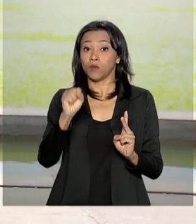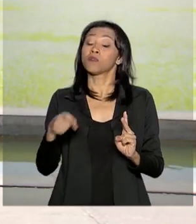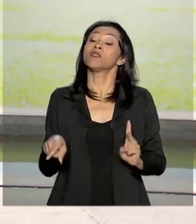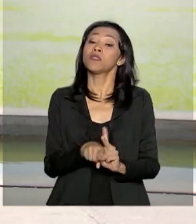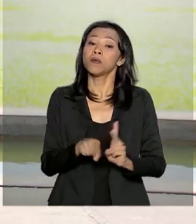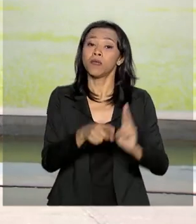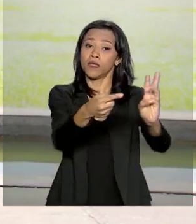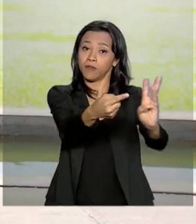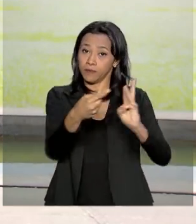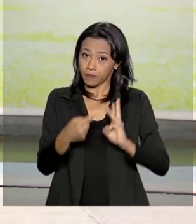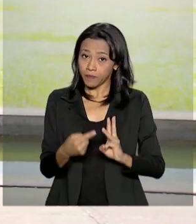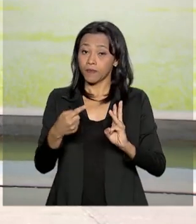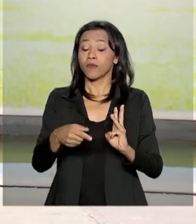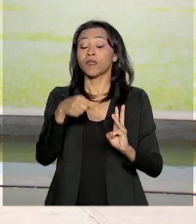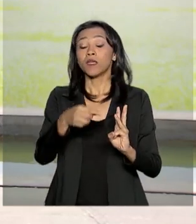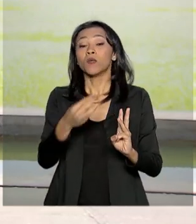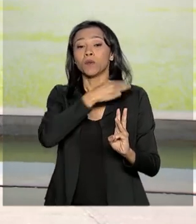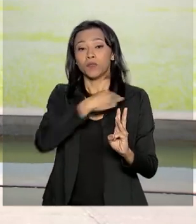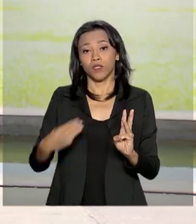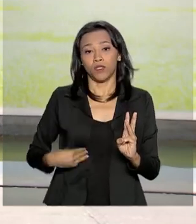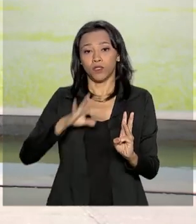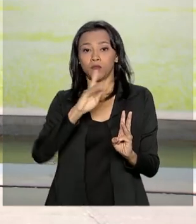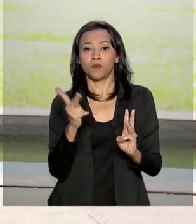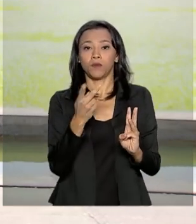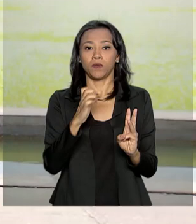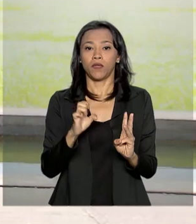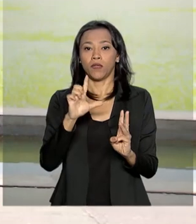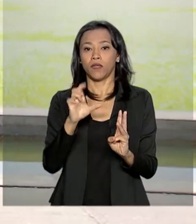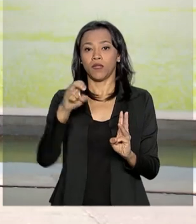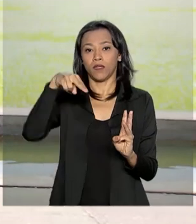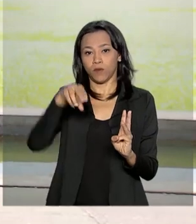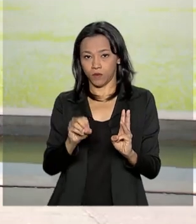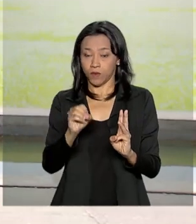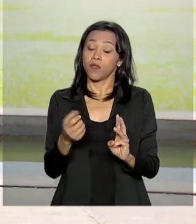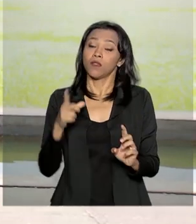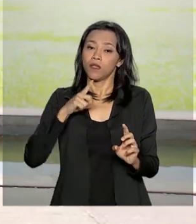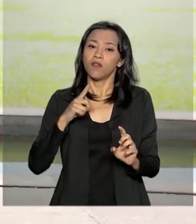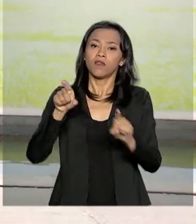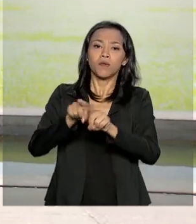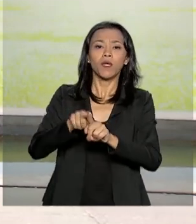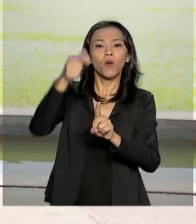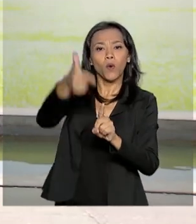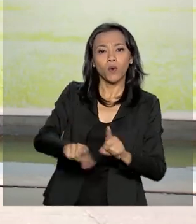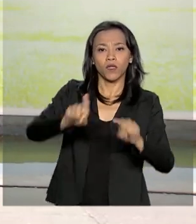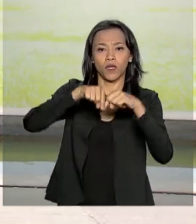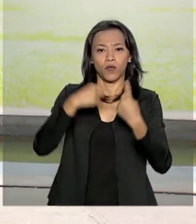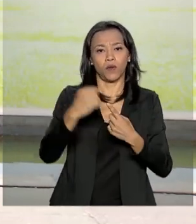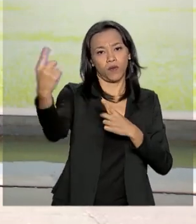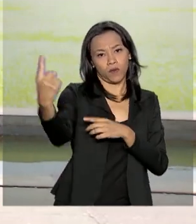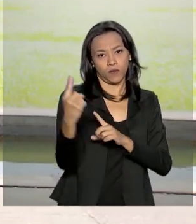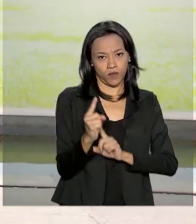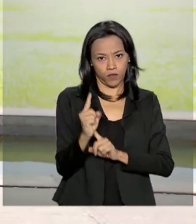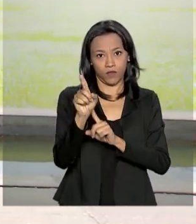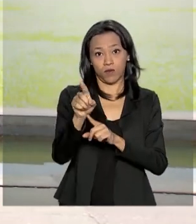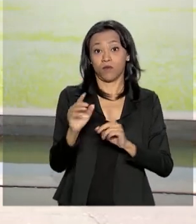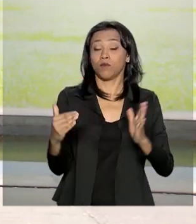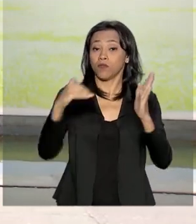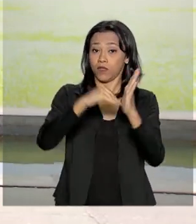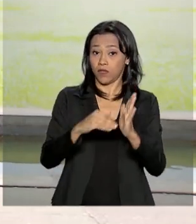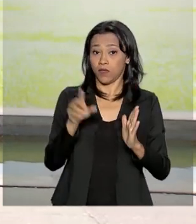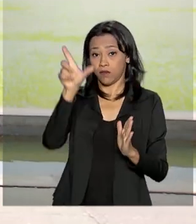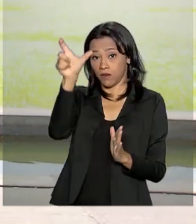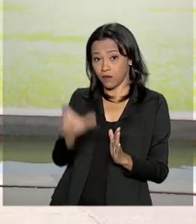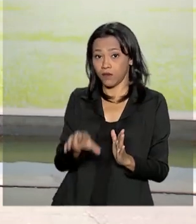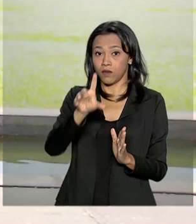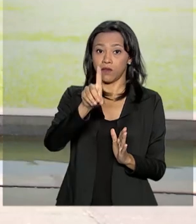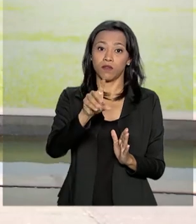ministro augusto heleno o presidente funcionário também se reuniu com o presidente do senado davi alcolumbre na saída o